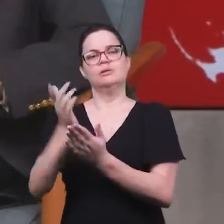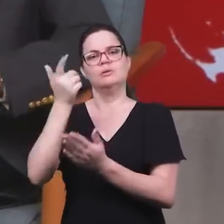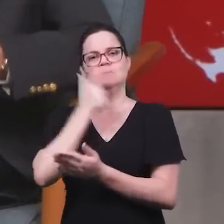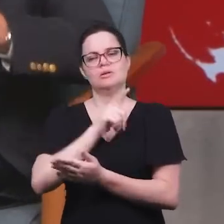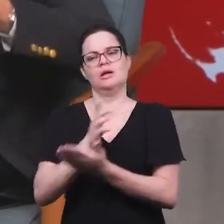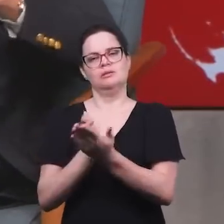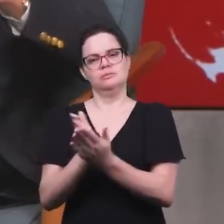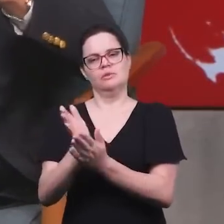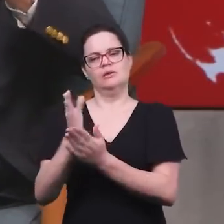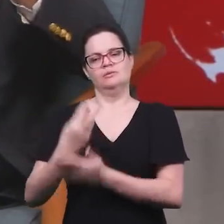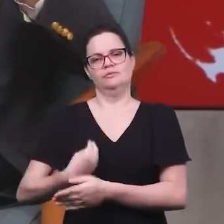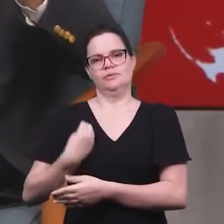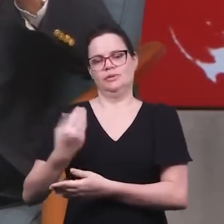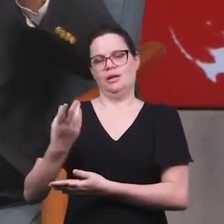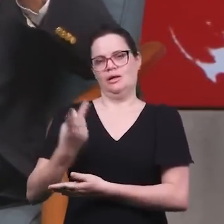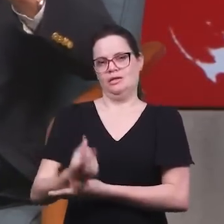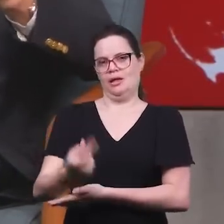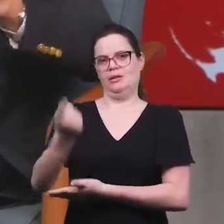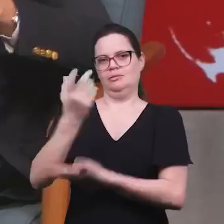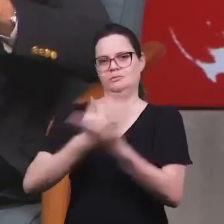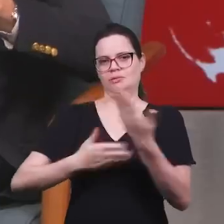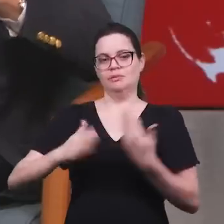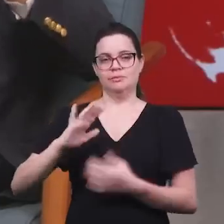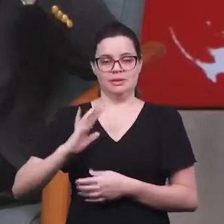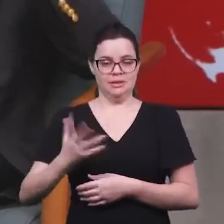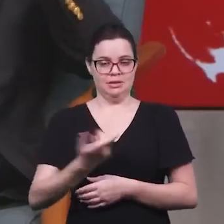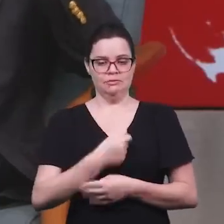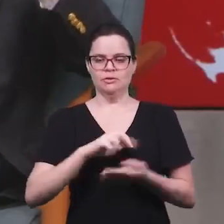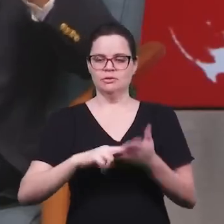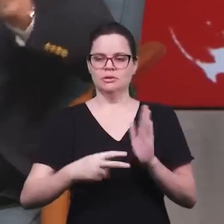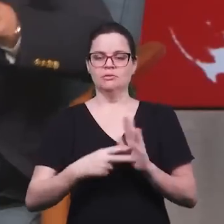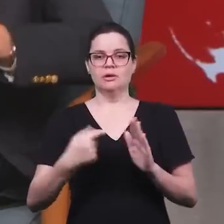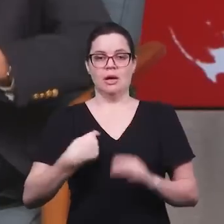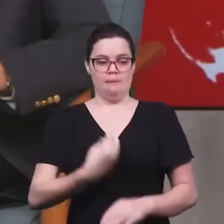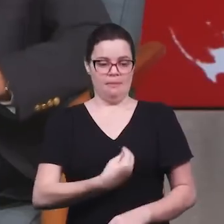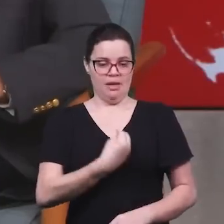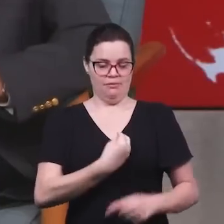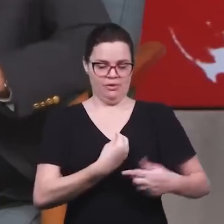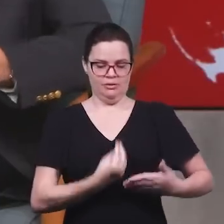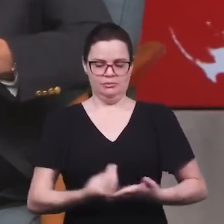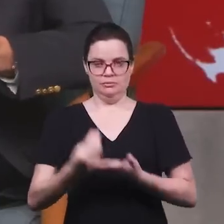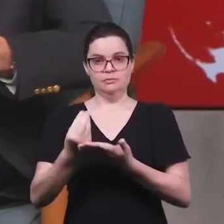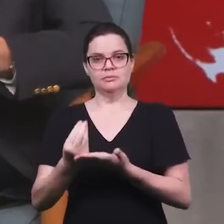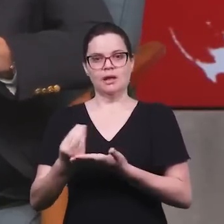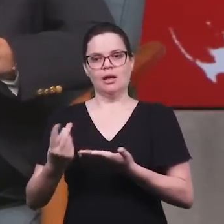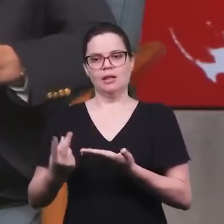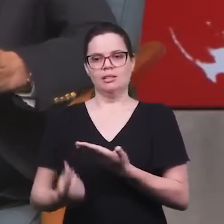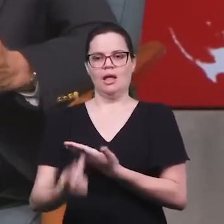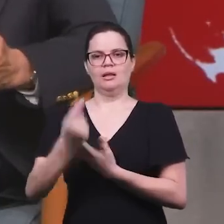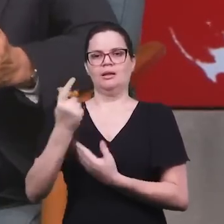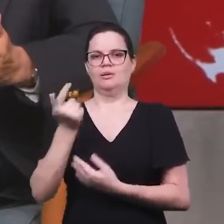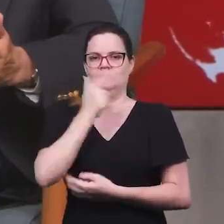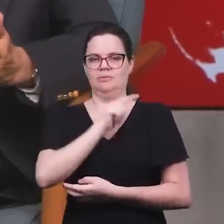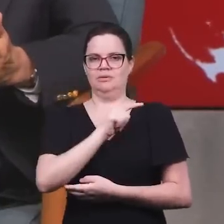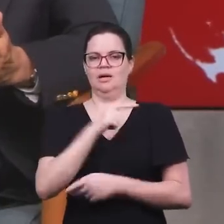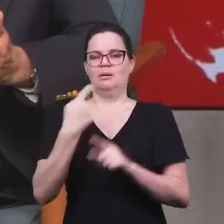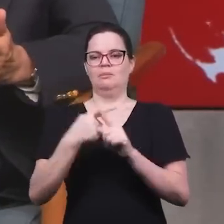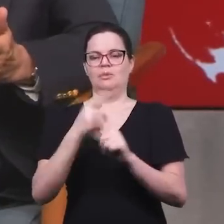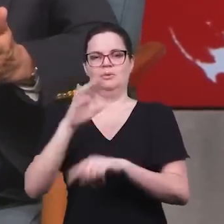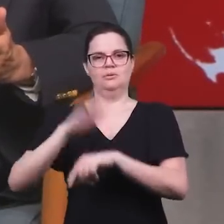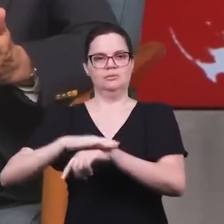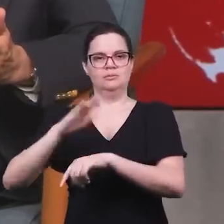isso, é transformar morte em vida. E isso tudo se transforma quando Ele opera e quando